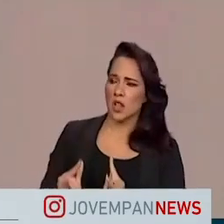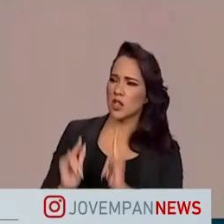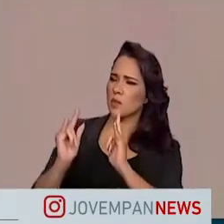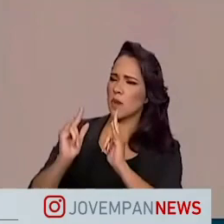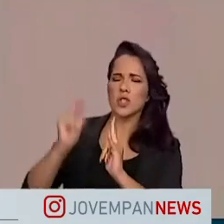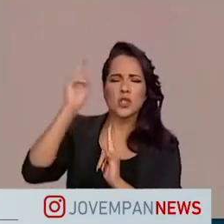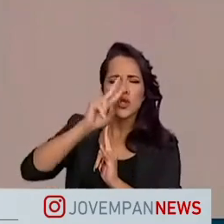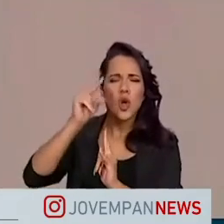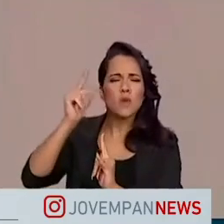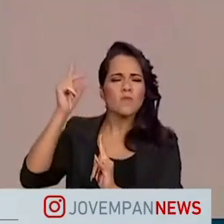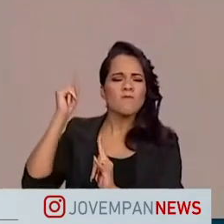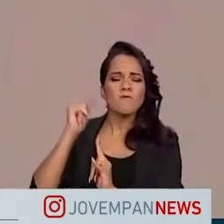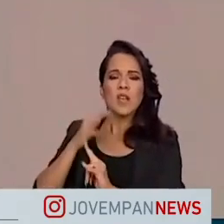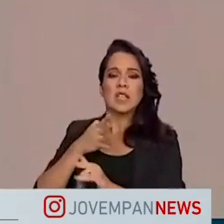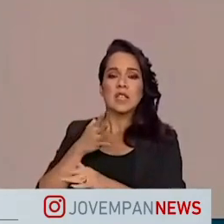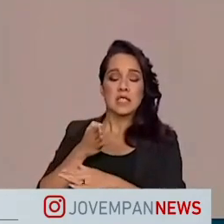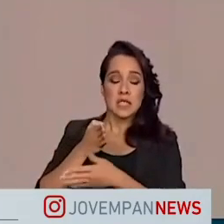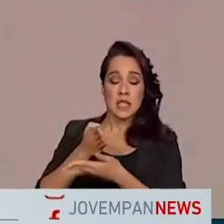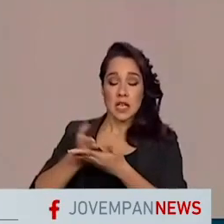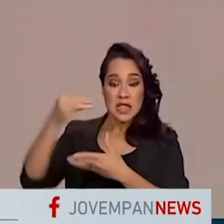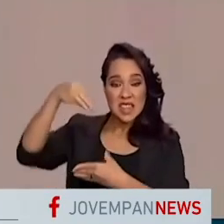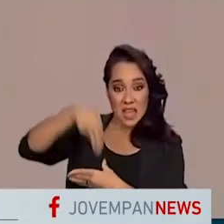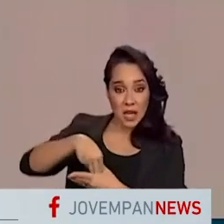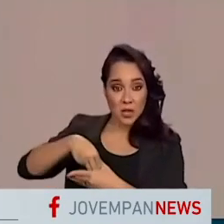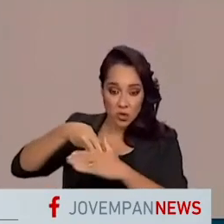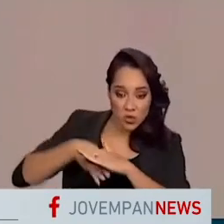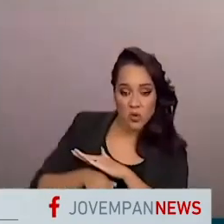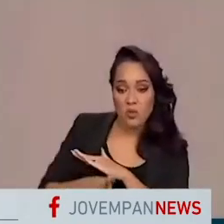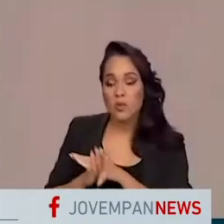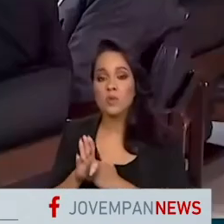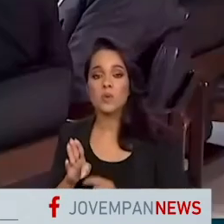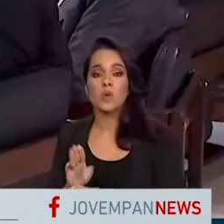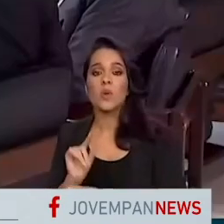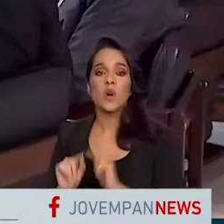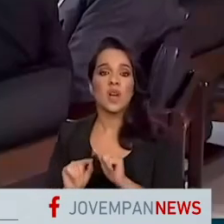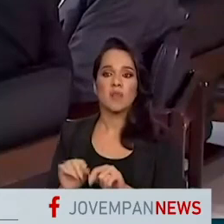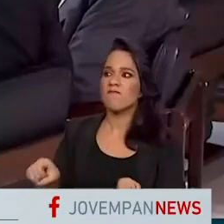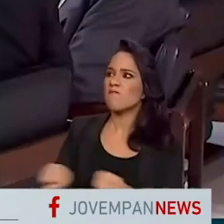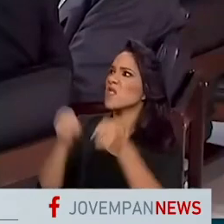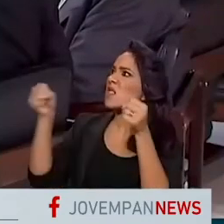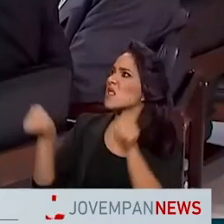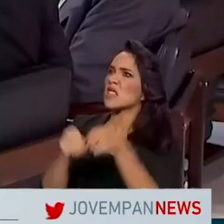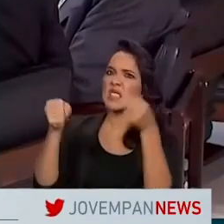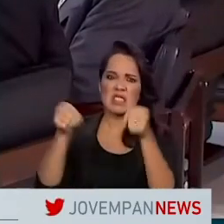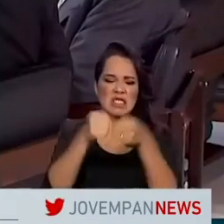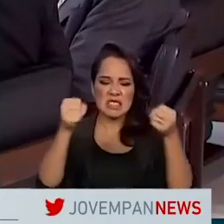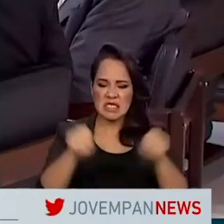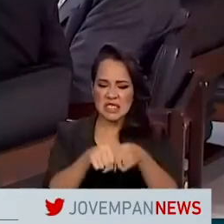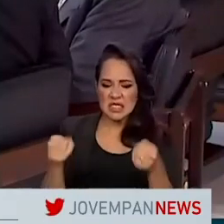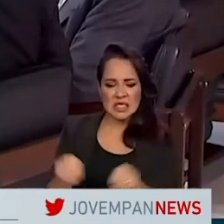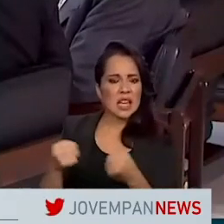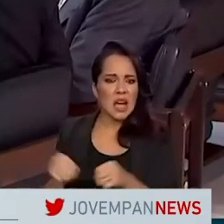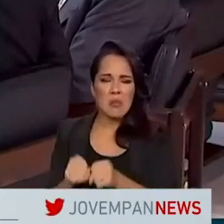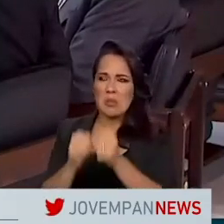histórico foi no seu interior foi praticamente destruído, em